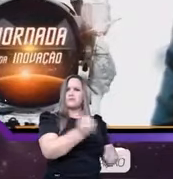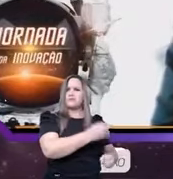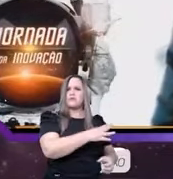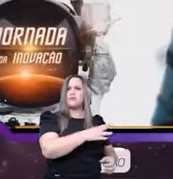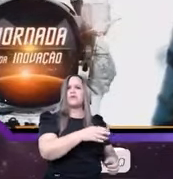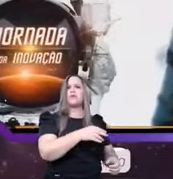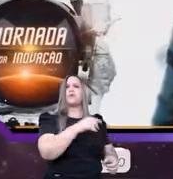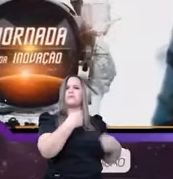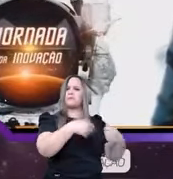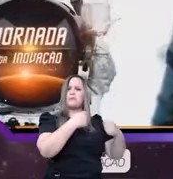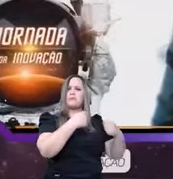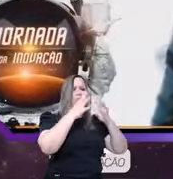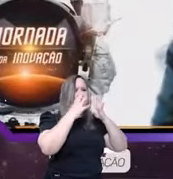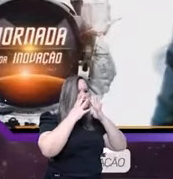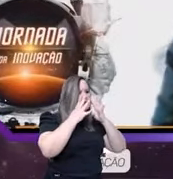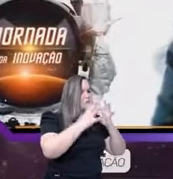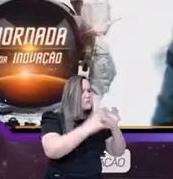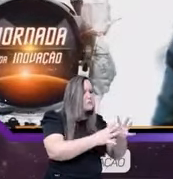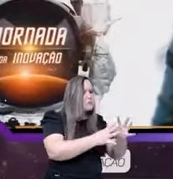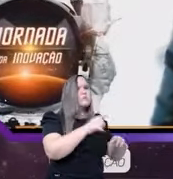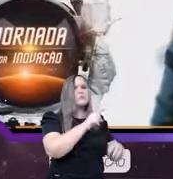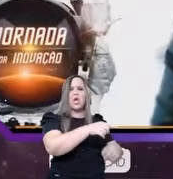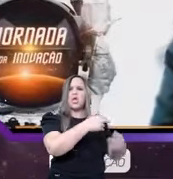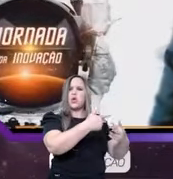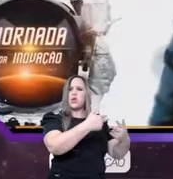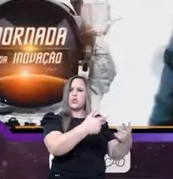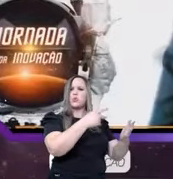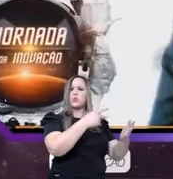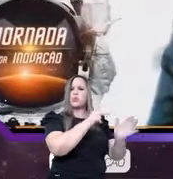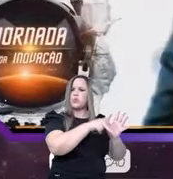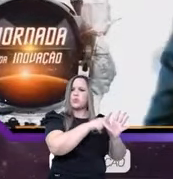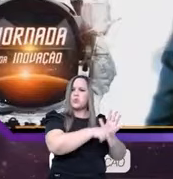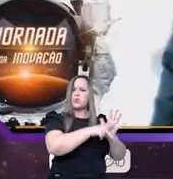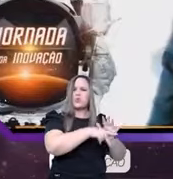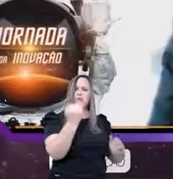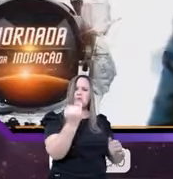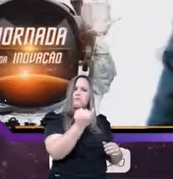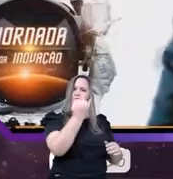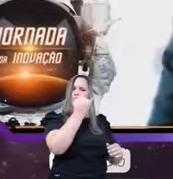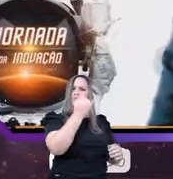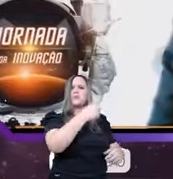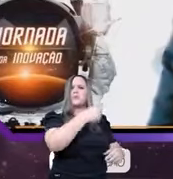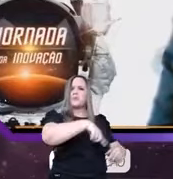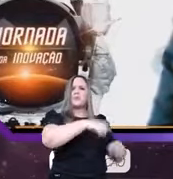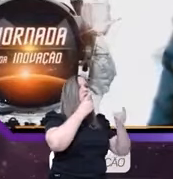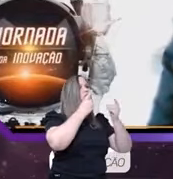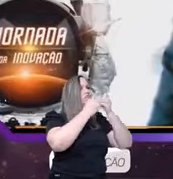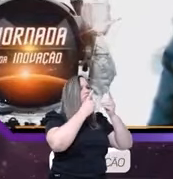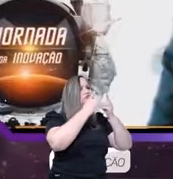ser observada os resultados desse projeto. Né? E a gente discutia